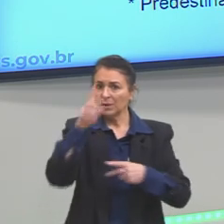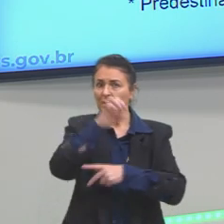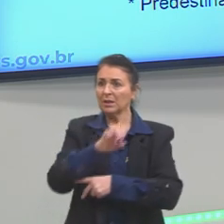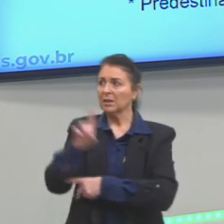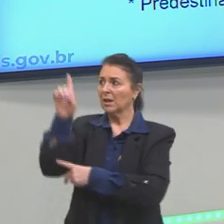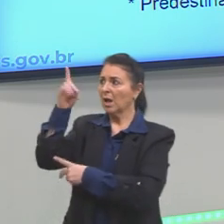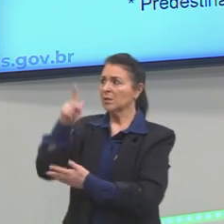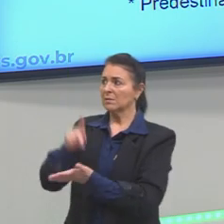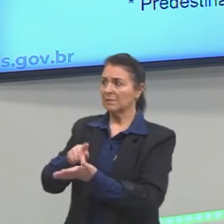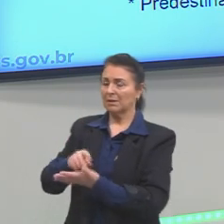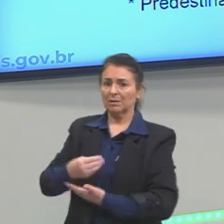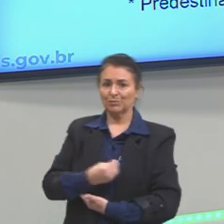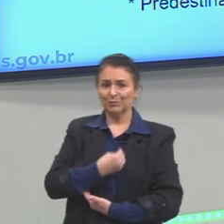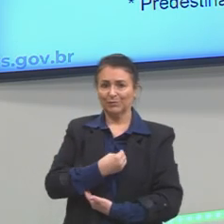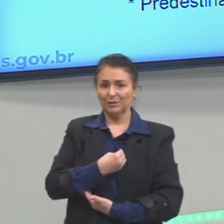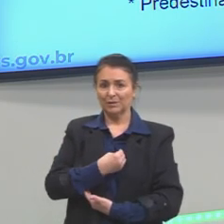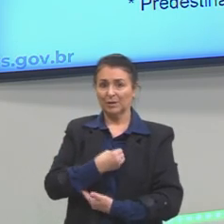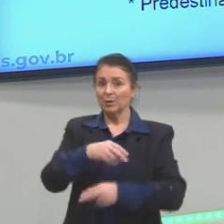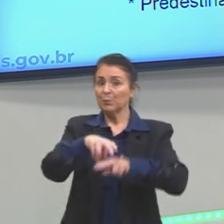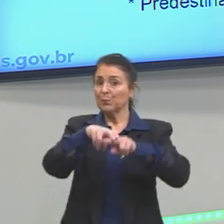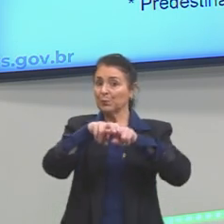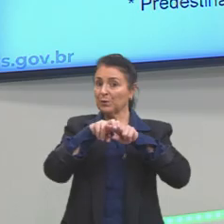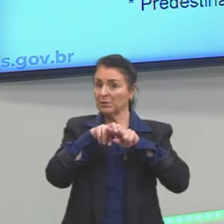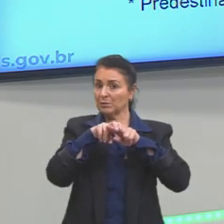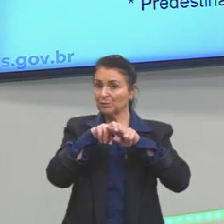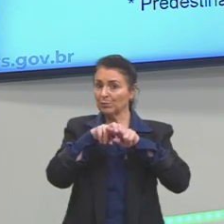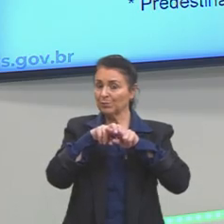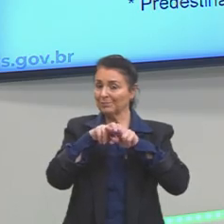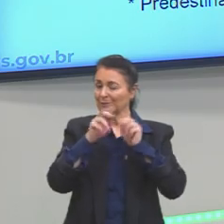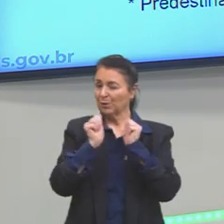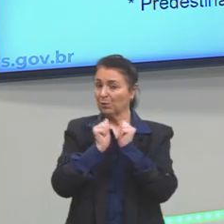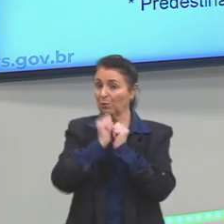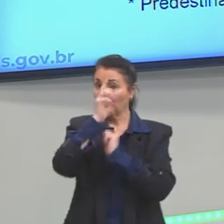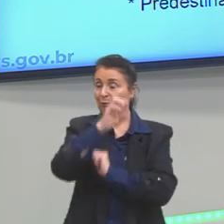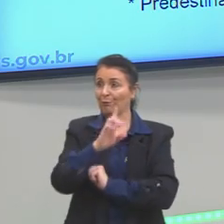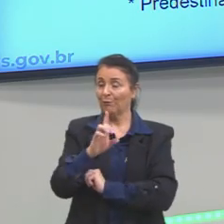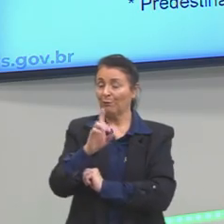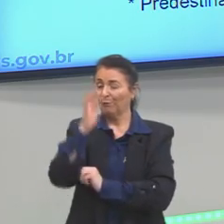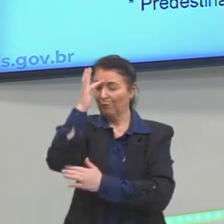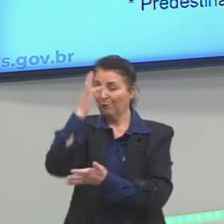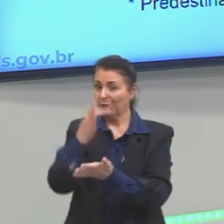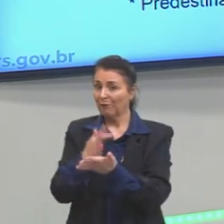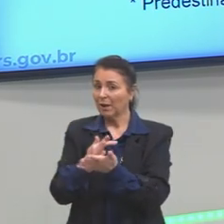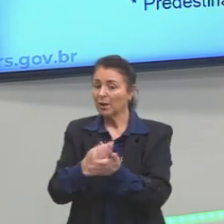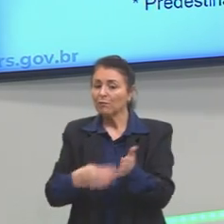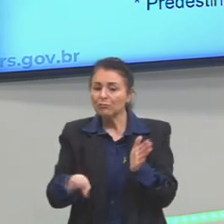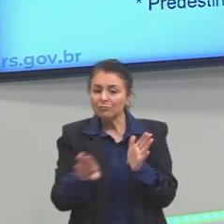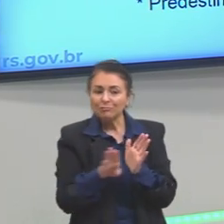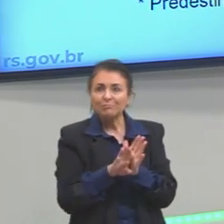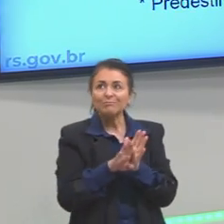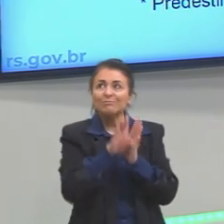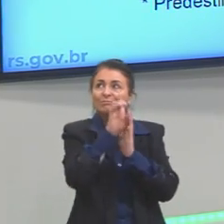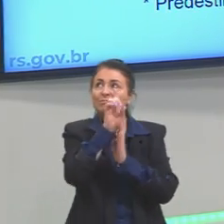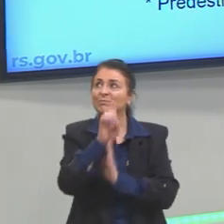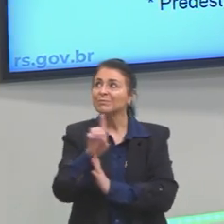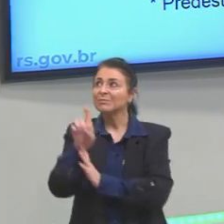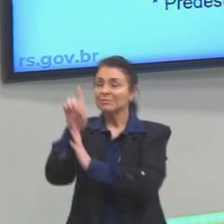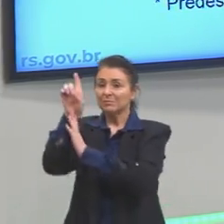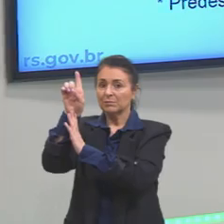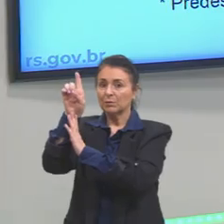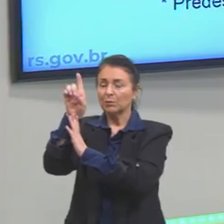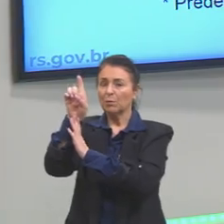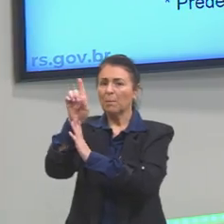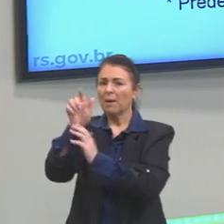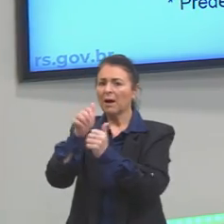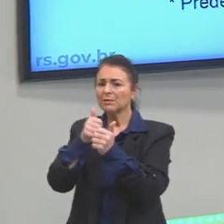e através da fé eu chego ao Deus então quanto mais eu me aproximar do cristianismo mais